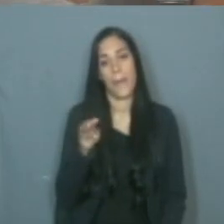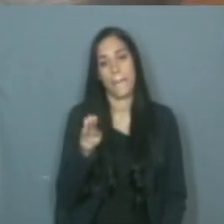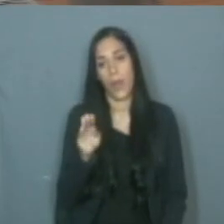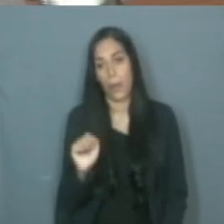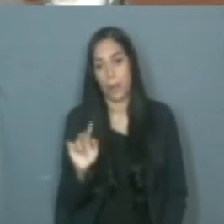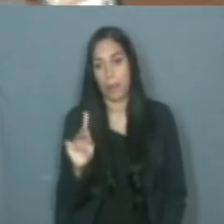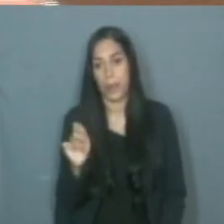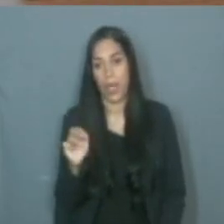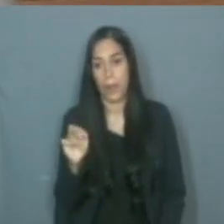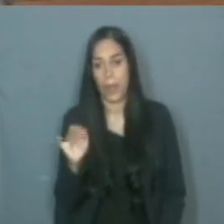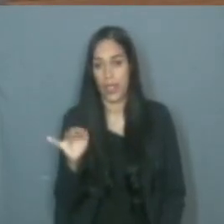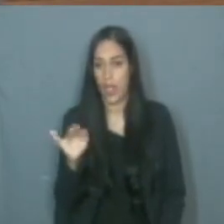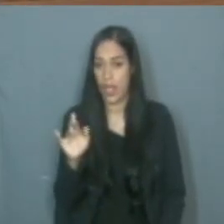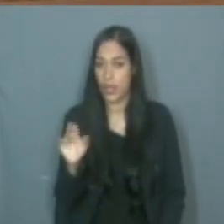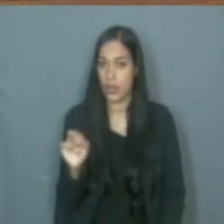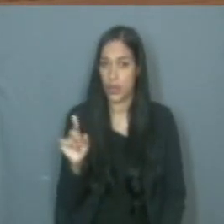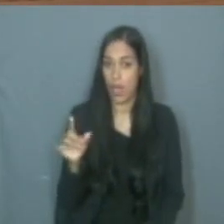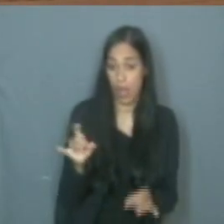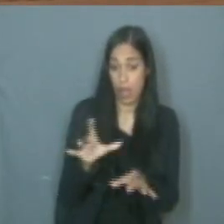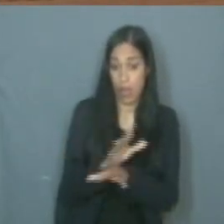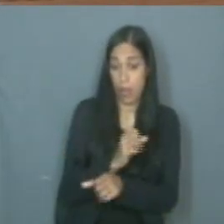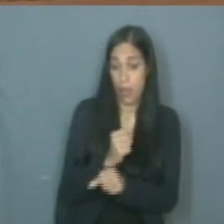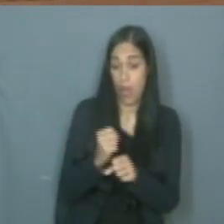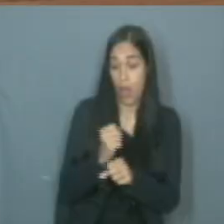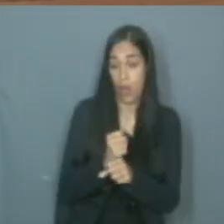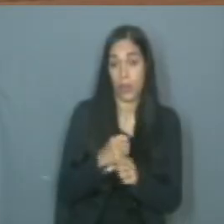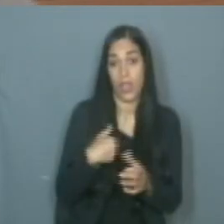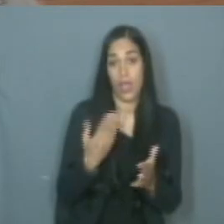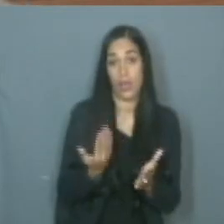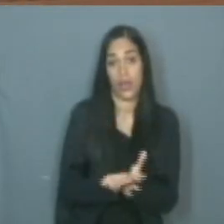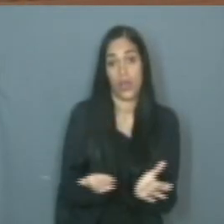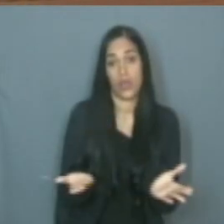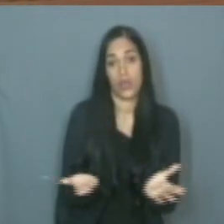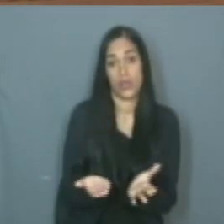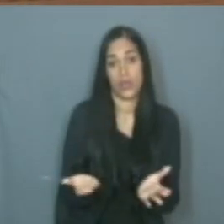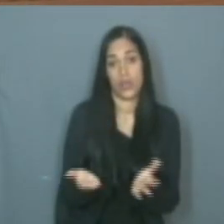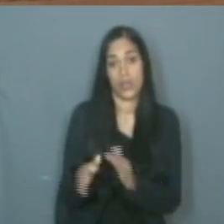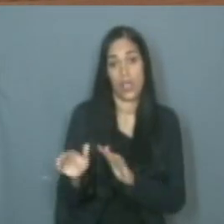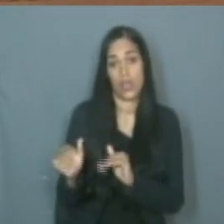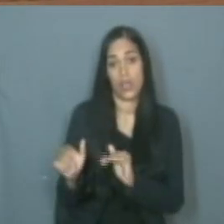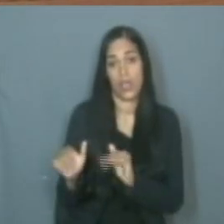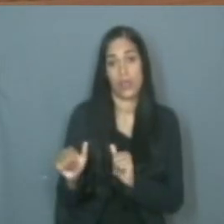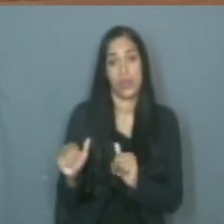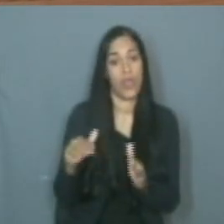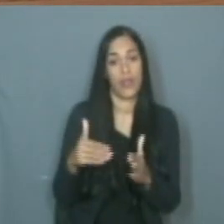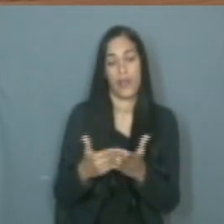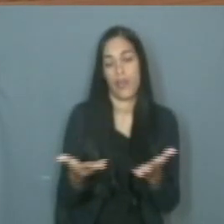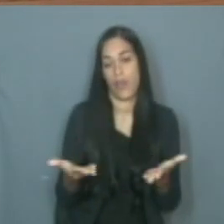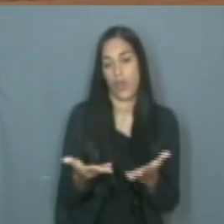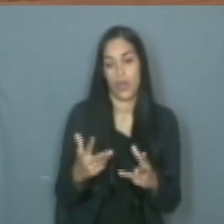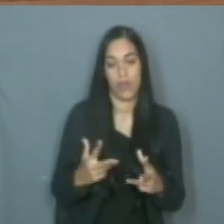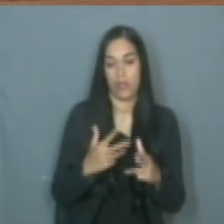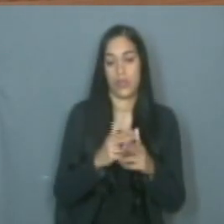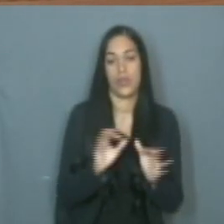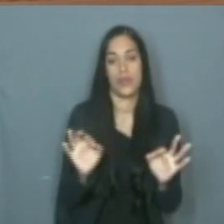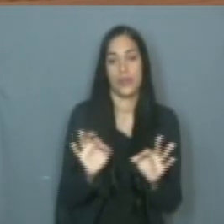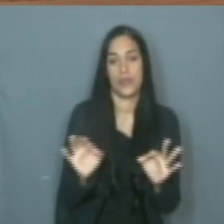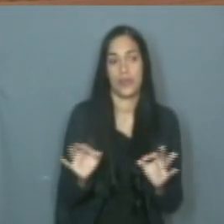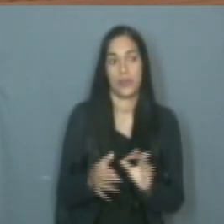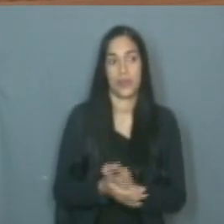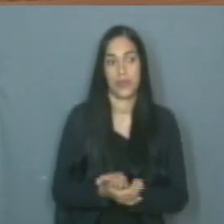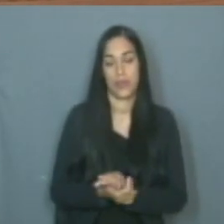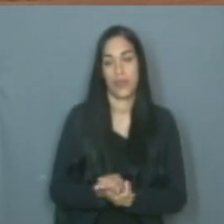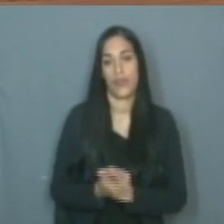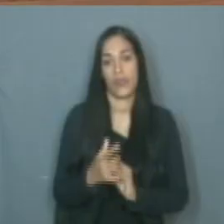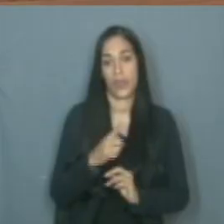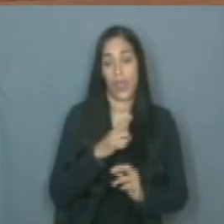a obra! Só que isso foi em janeiro. Nós estamos em agosto, setembro. E até agora nada. Junto a ele,